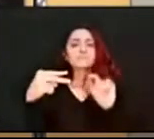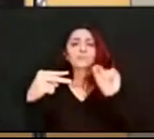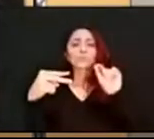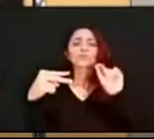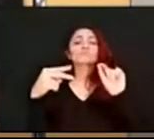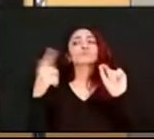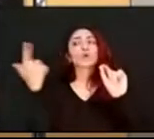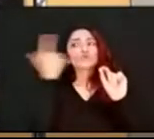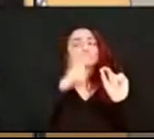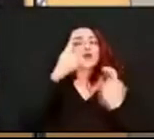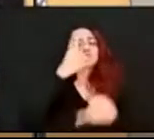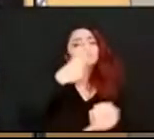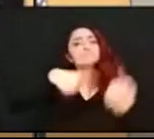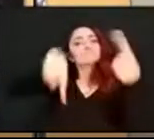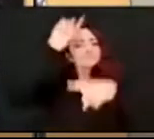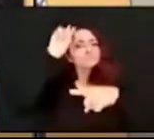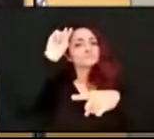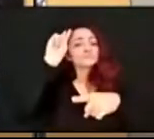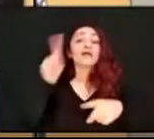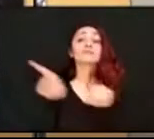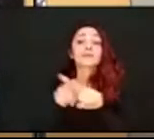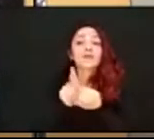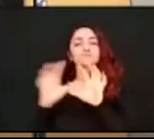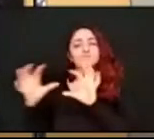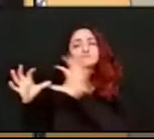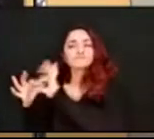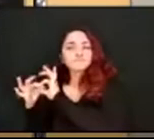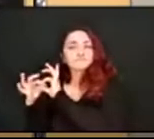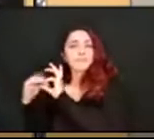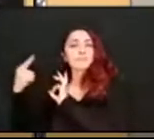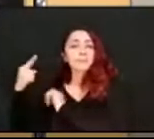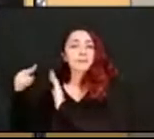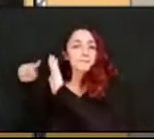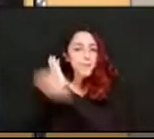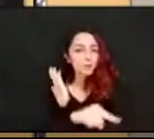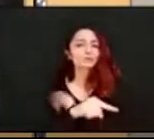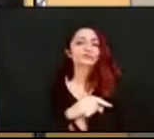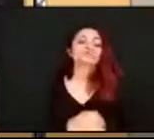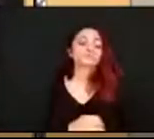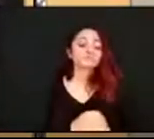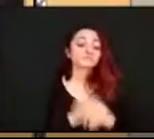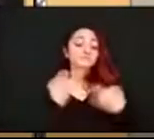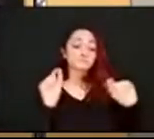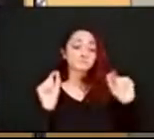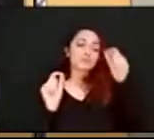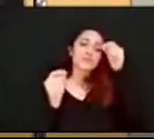e conectando com a primeira pergunta Isa Como que você entende dos